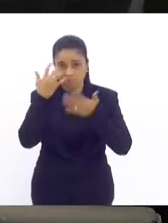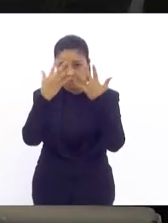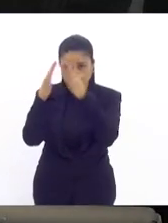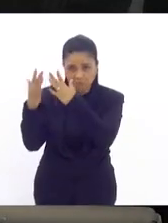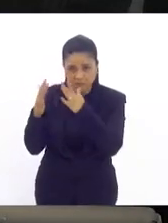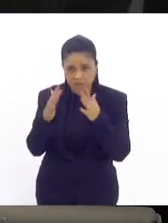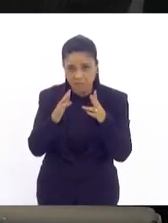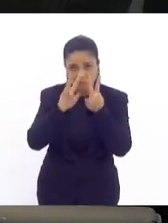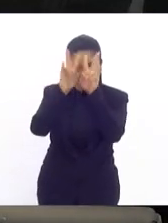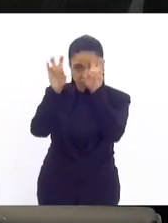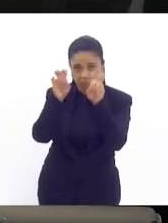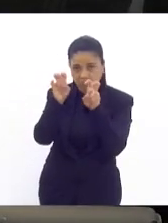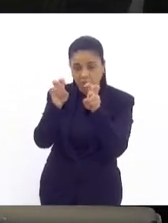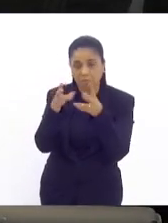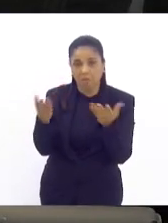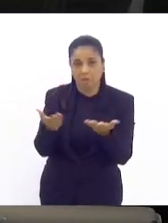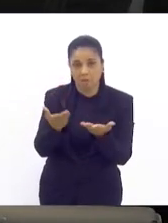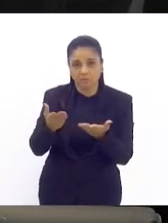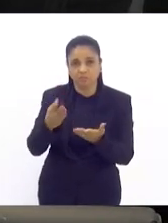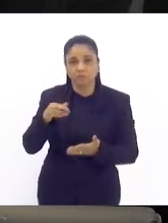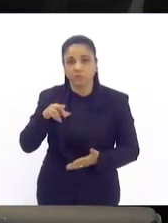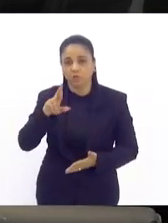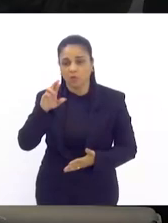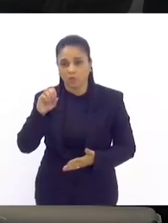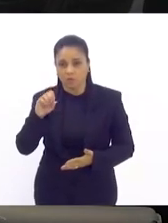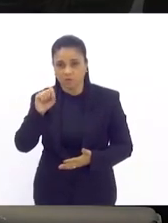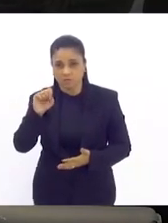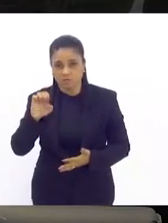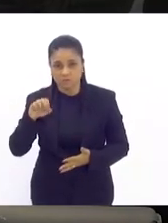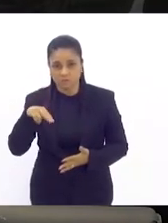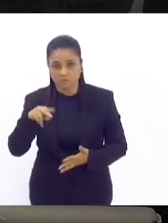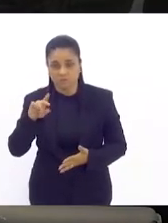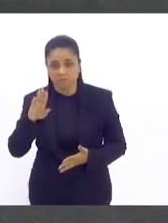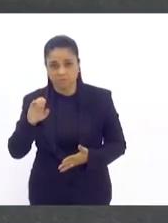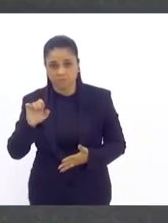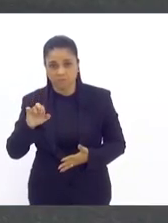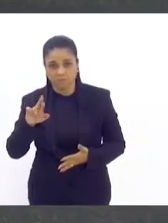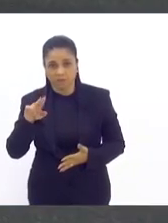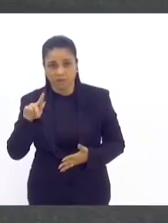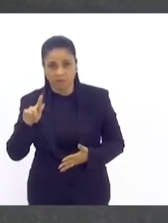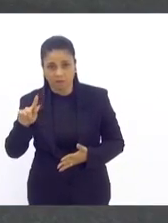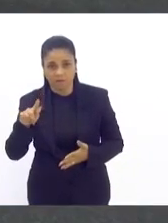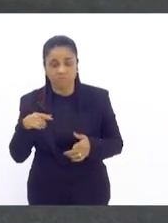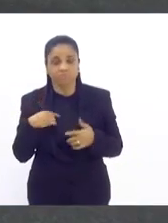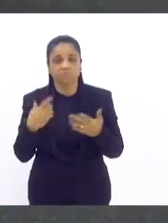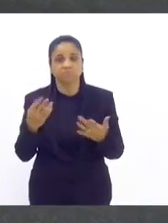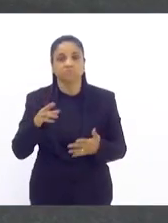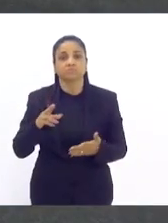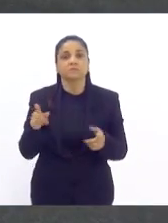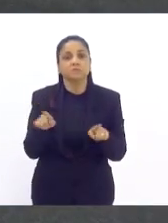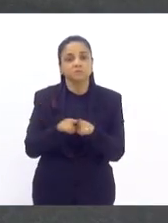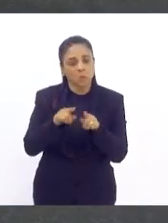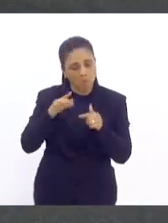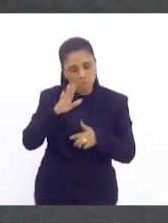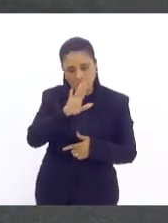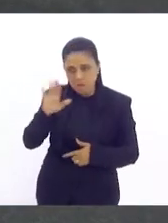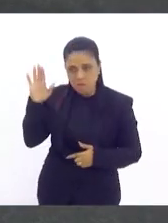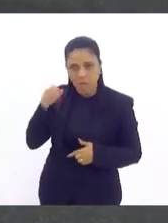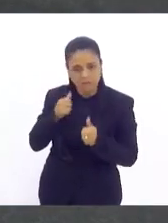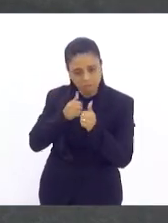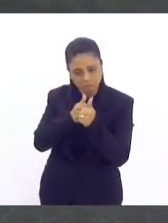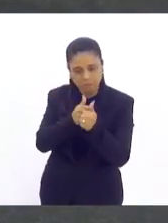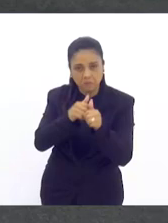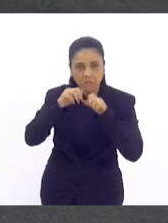da matéria o deputado Rosemberg Reis muito importante eu meu mandato e minha Assessoria acompanhamos a situação